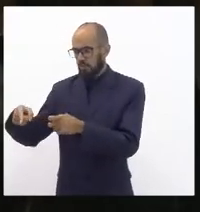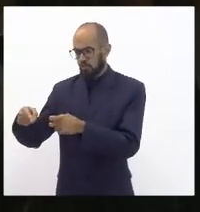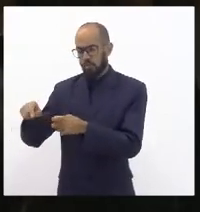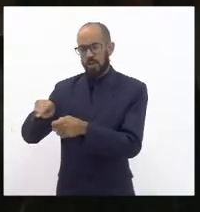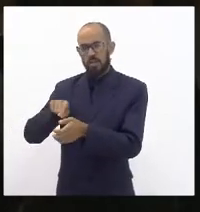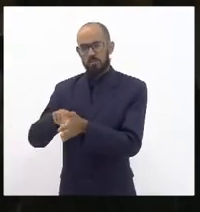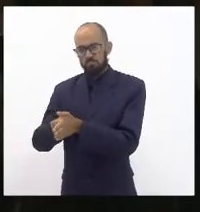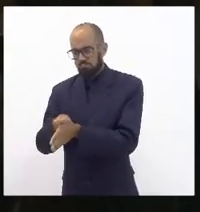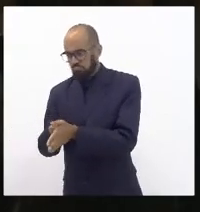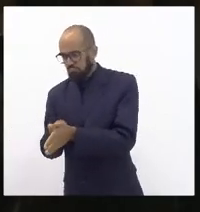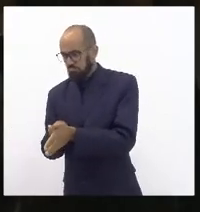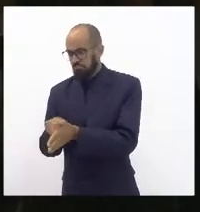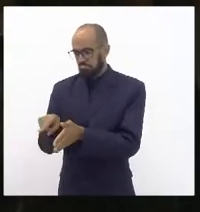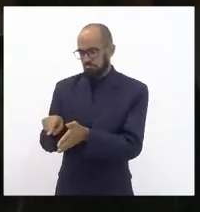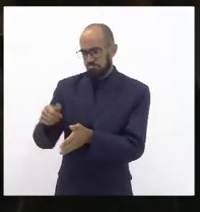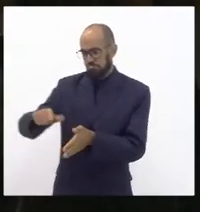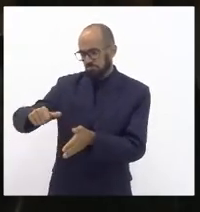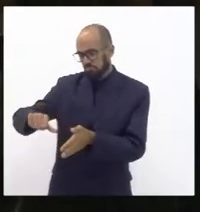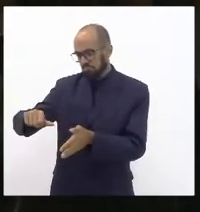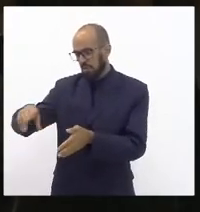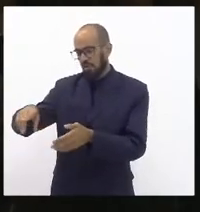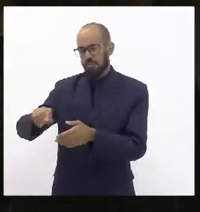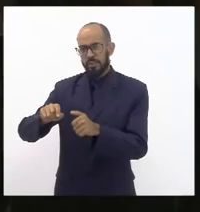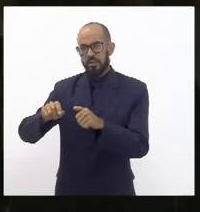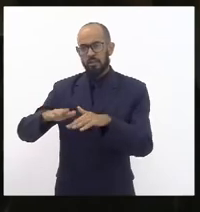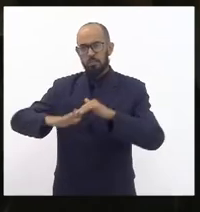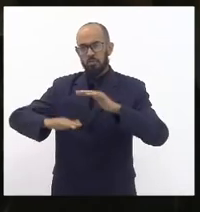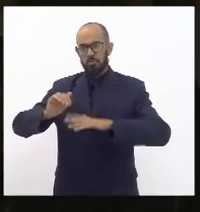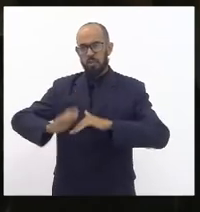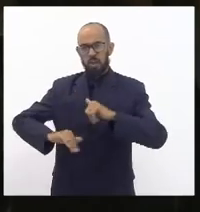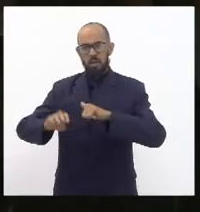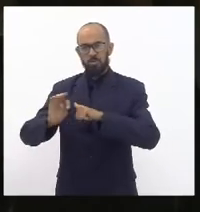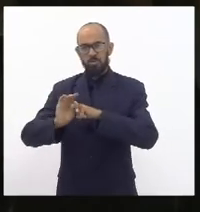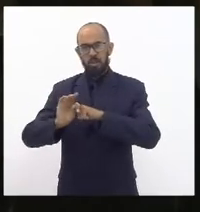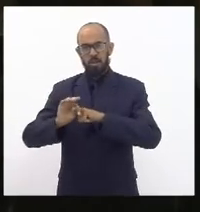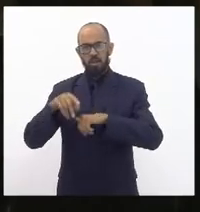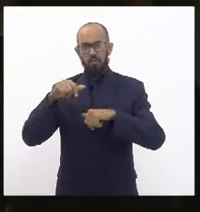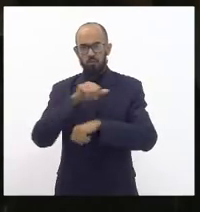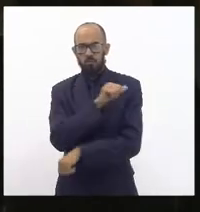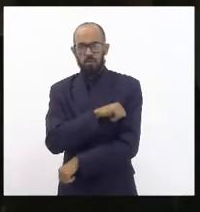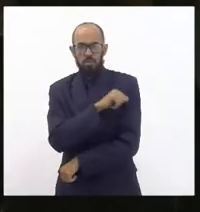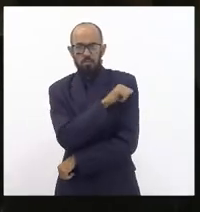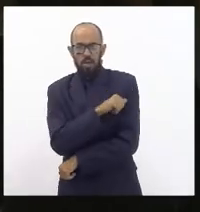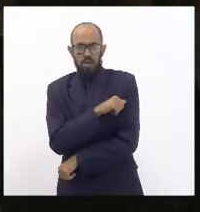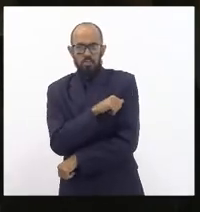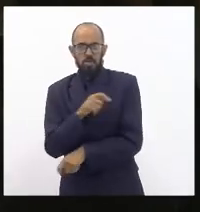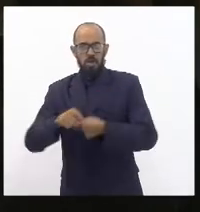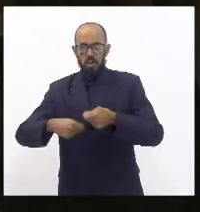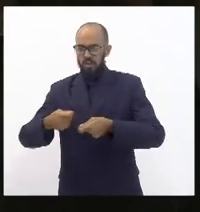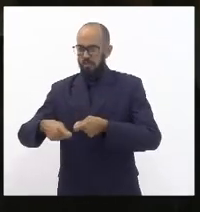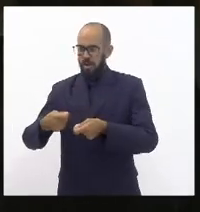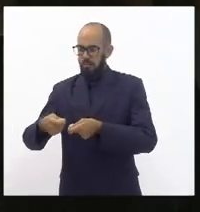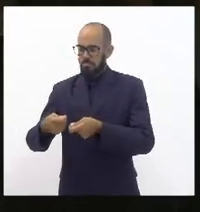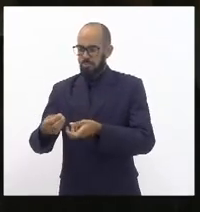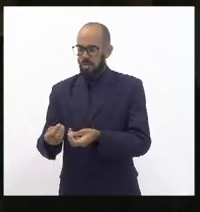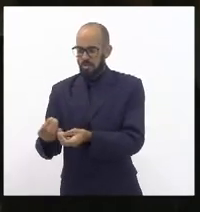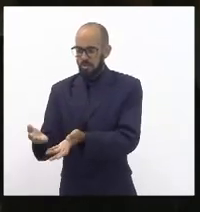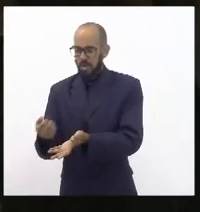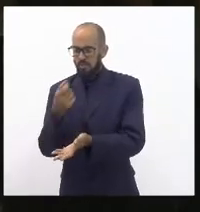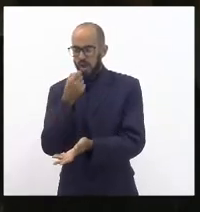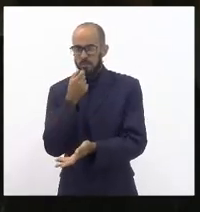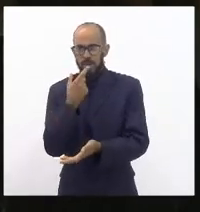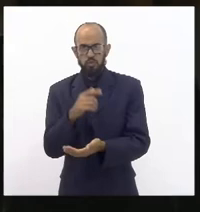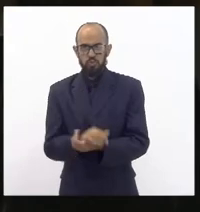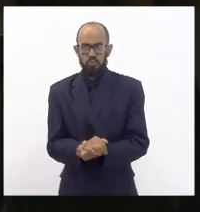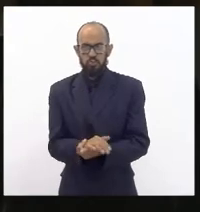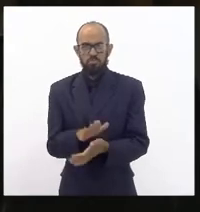fazia os seus atendimentos EA profissional técnica de enfermagem fazia parte da administração da medicação prescrita mas